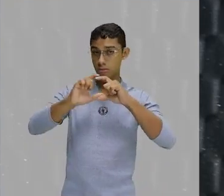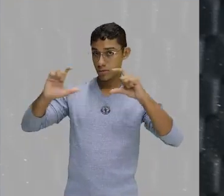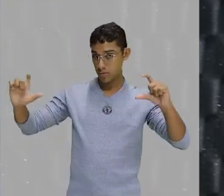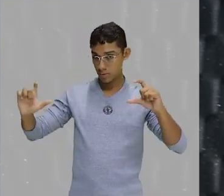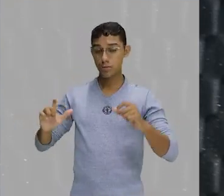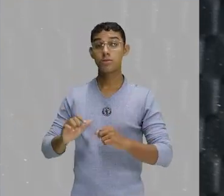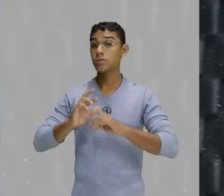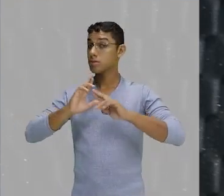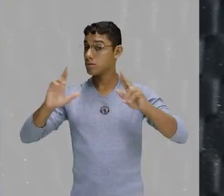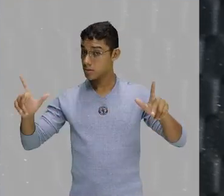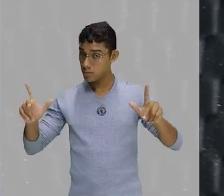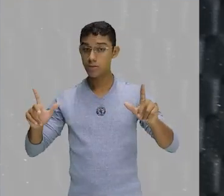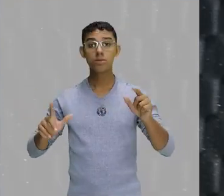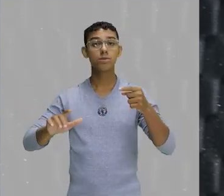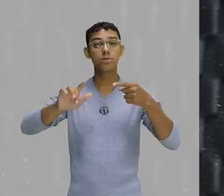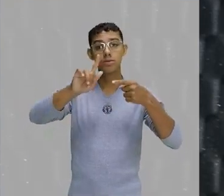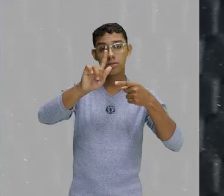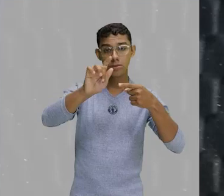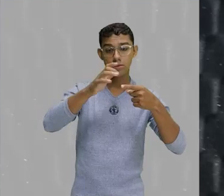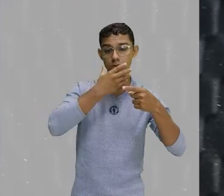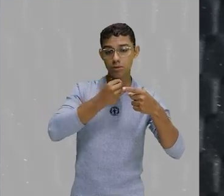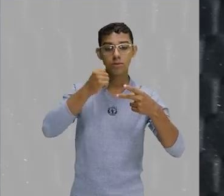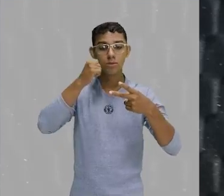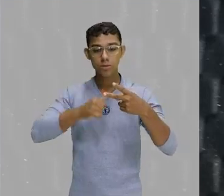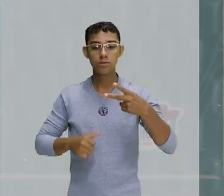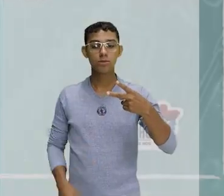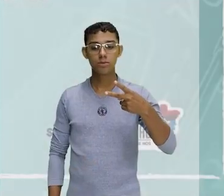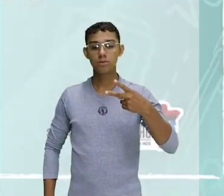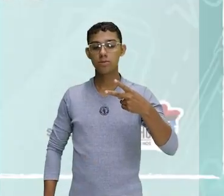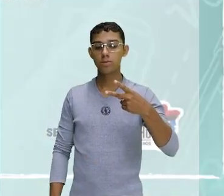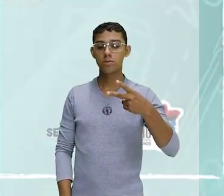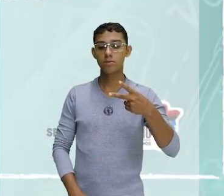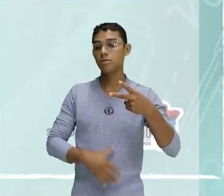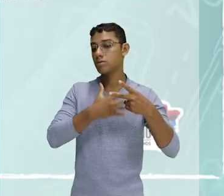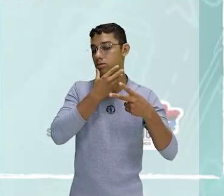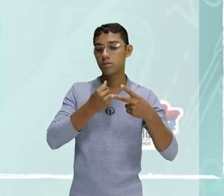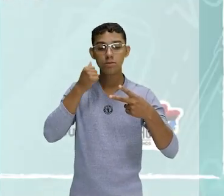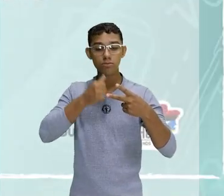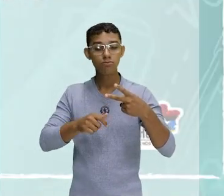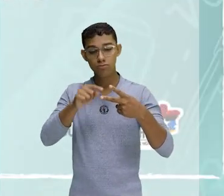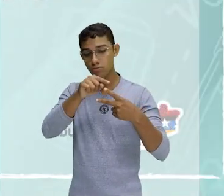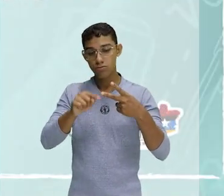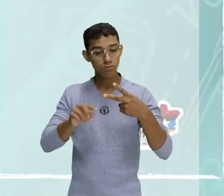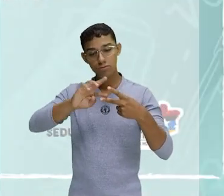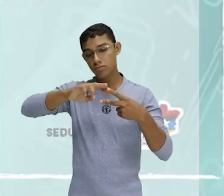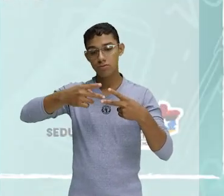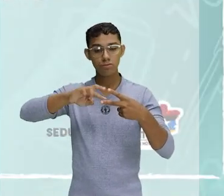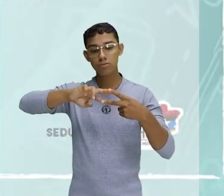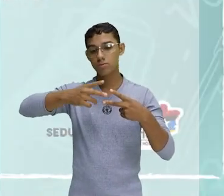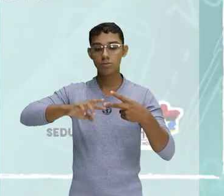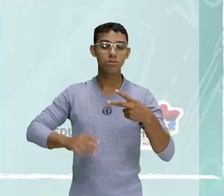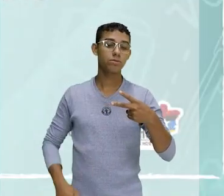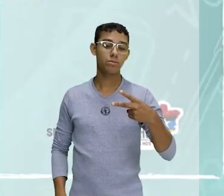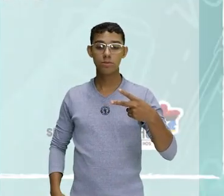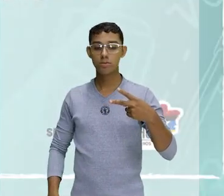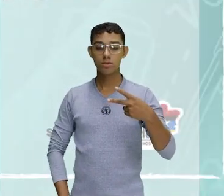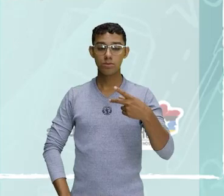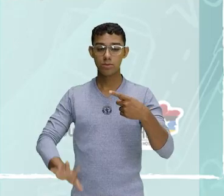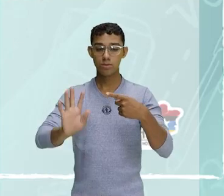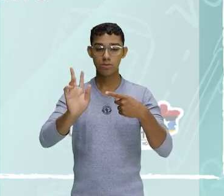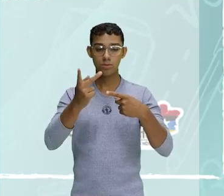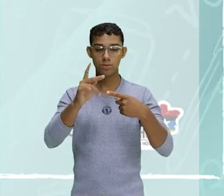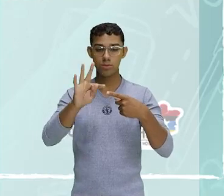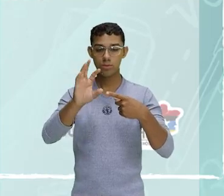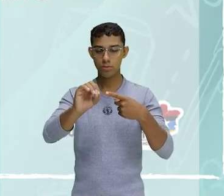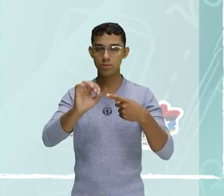de gênero, e nosso gênero é masculino e feminino. Então, eu tenho aqui hétero, que significa